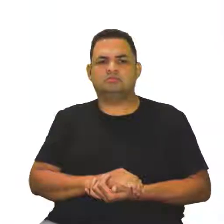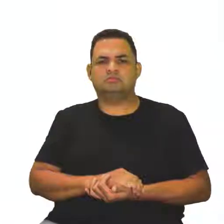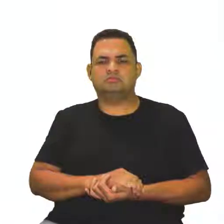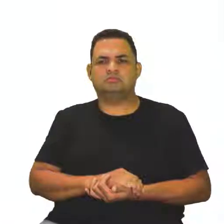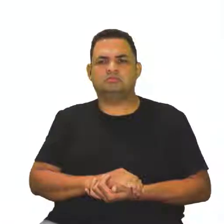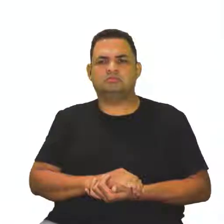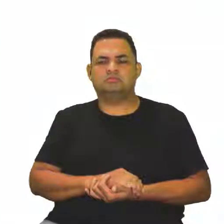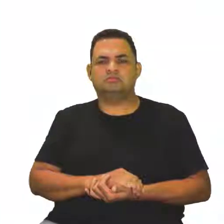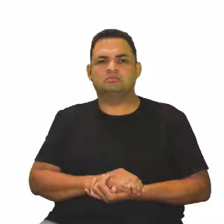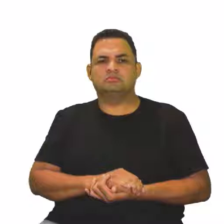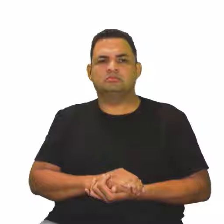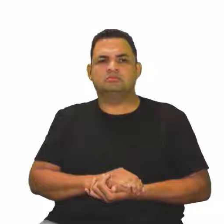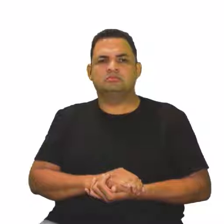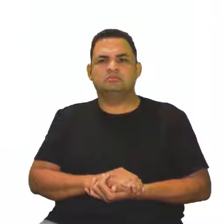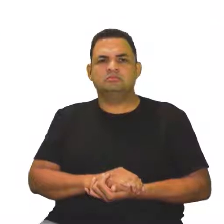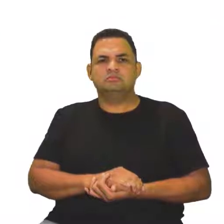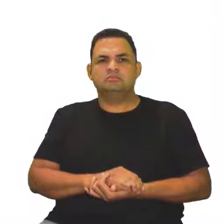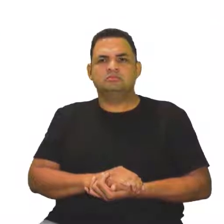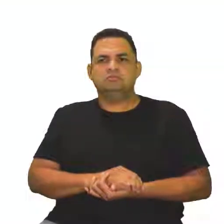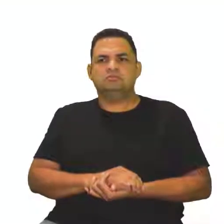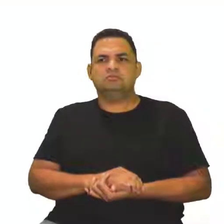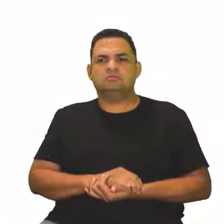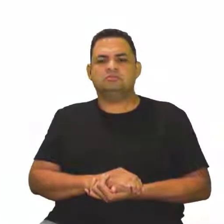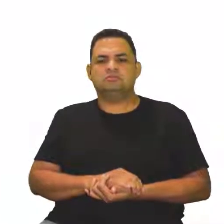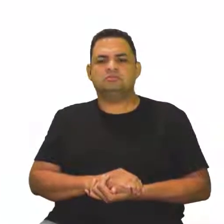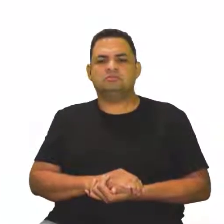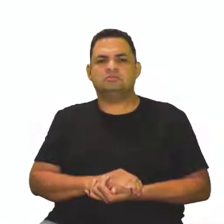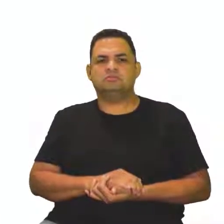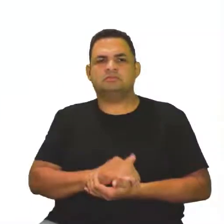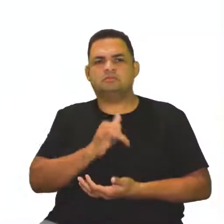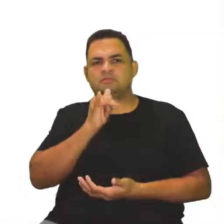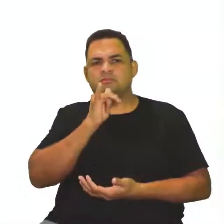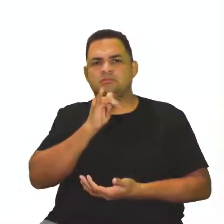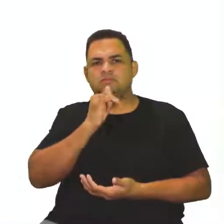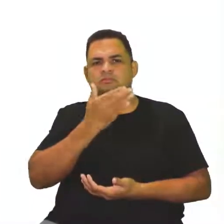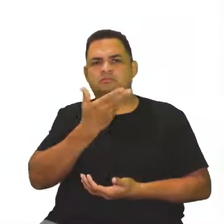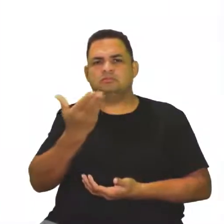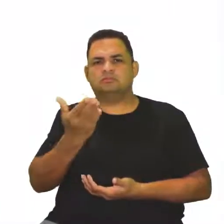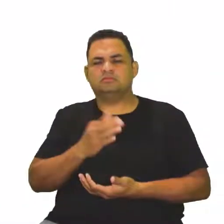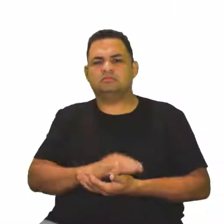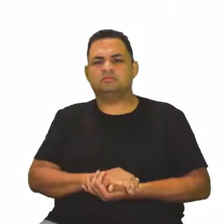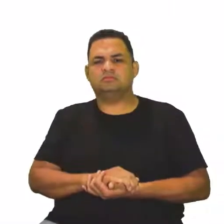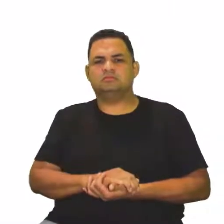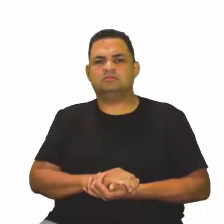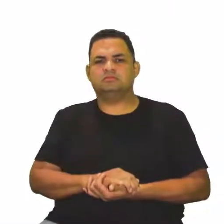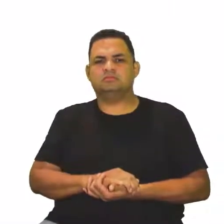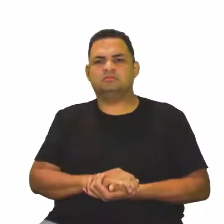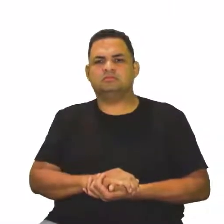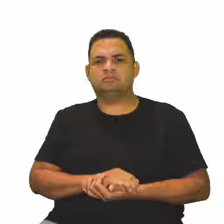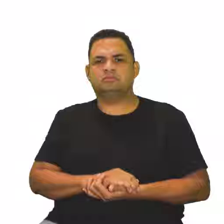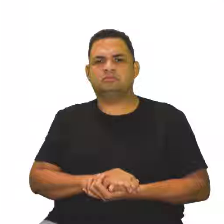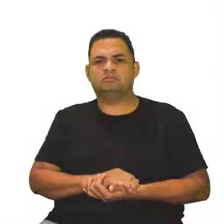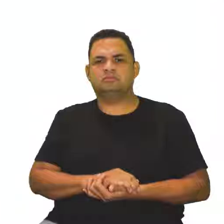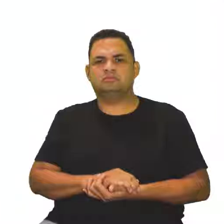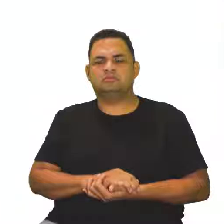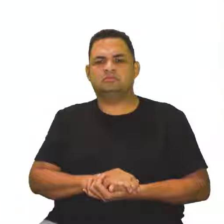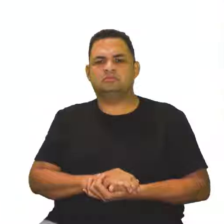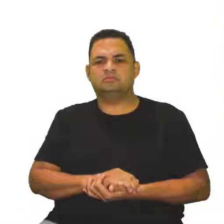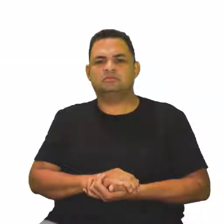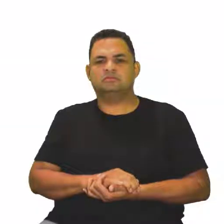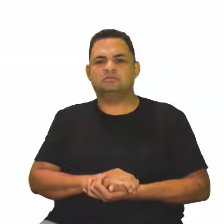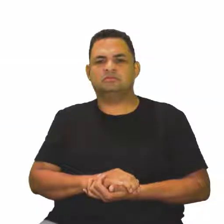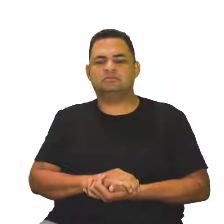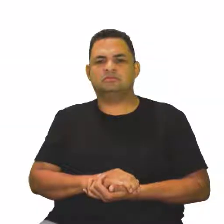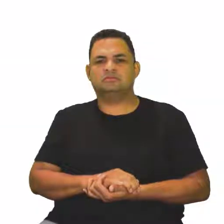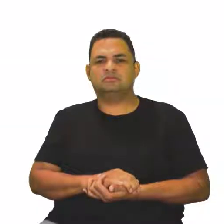ali. Vamos ver um exemplo aqui? Olha só. Ó, gente, ó o spoiler da resposta. Não era para estar